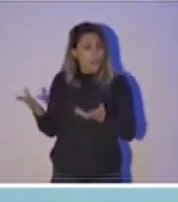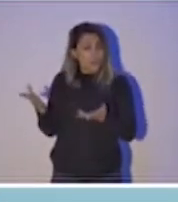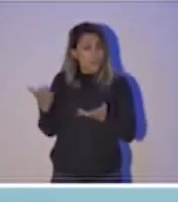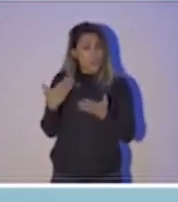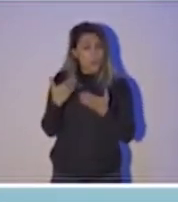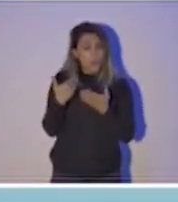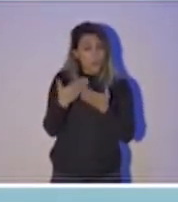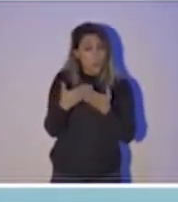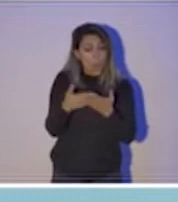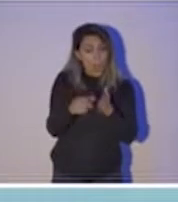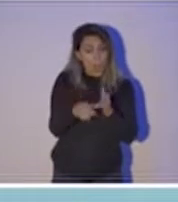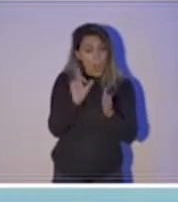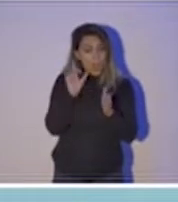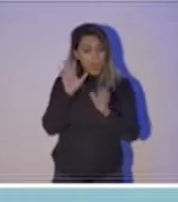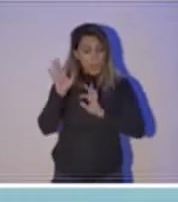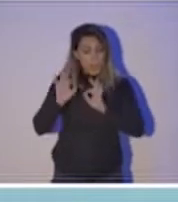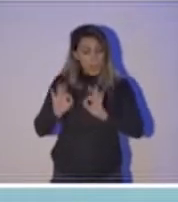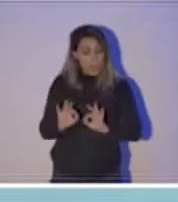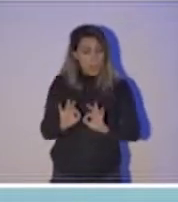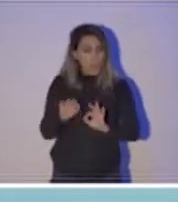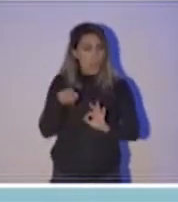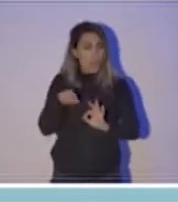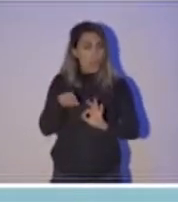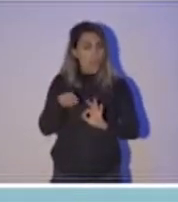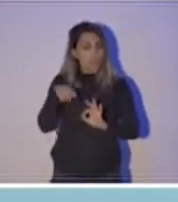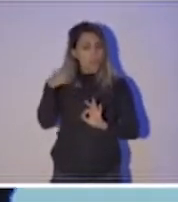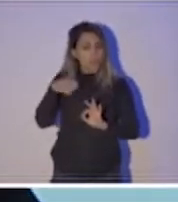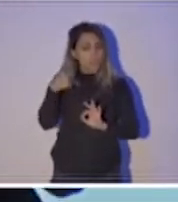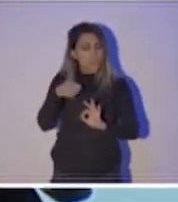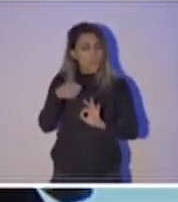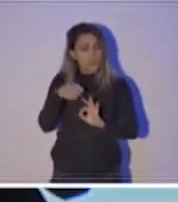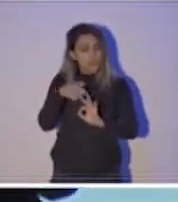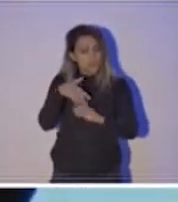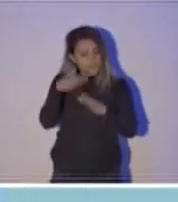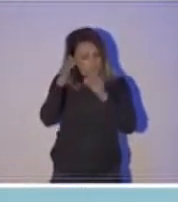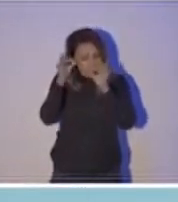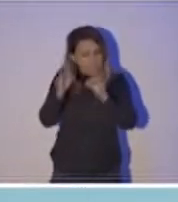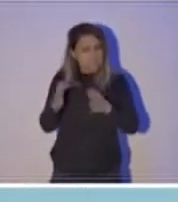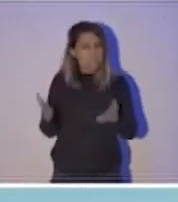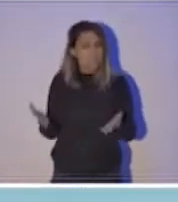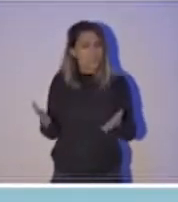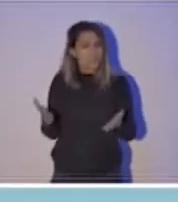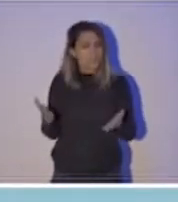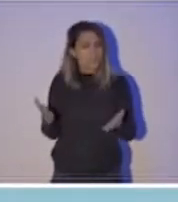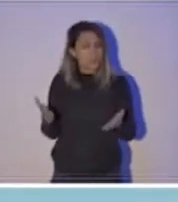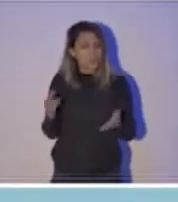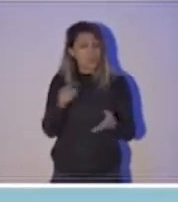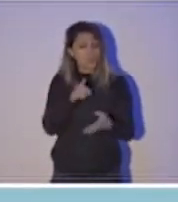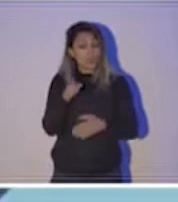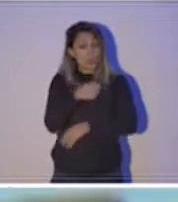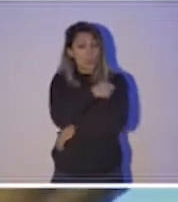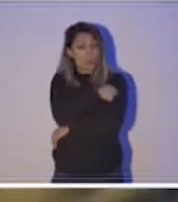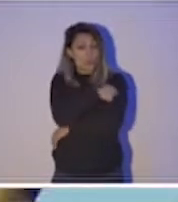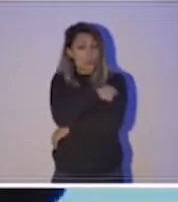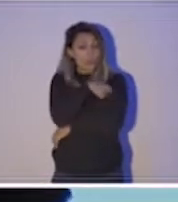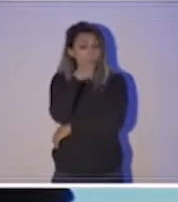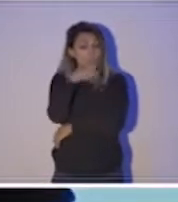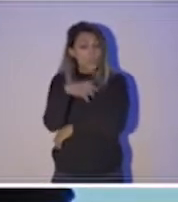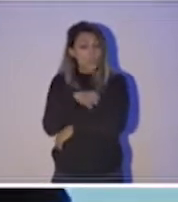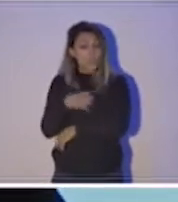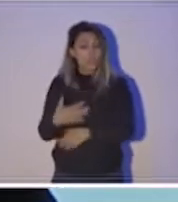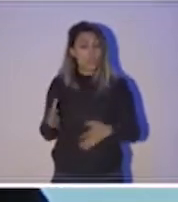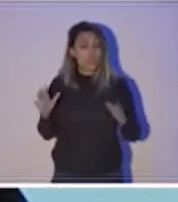planejada, boa, bem planejada, ela precisa ser também rigorosa. É preciso que os meus estudantes se sintam